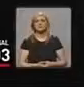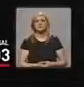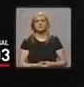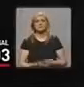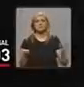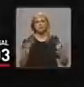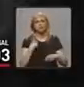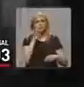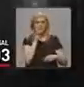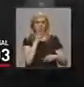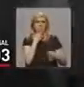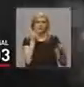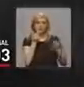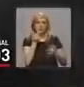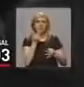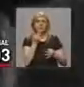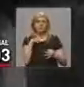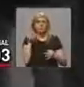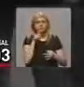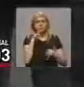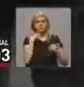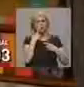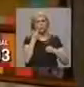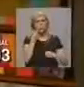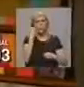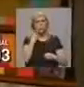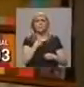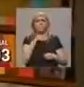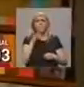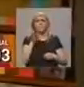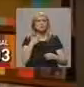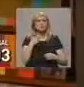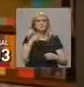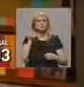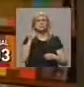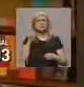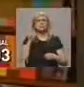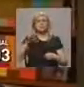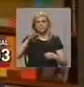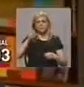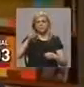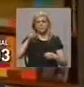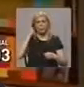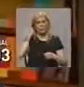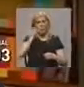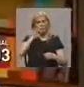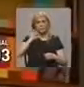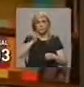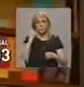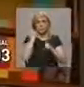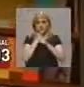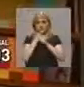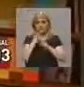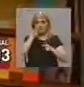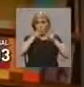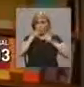Assisti realmente a cenas violentas, nomeadamente uma que eu conto, julgo, no Cortes, que é os trabalhadores juntarem-se diante